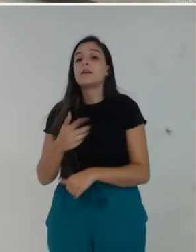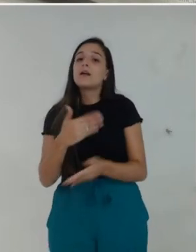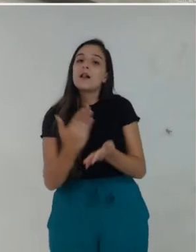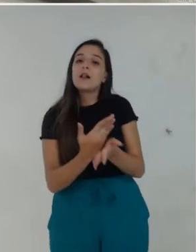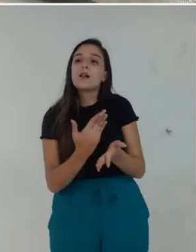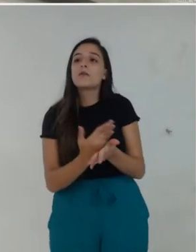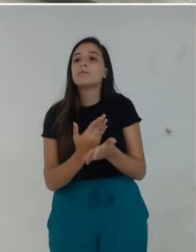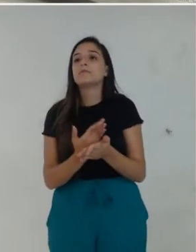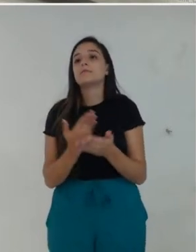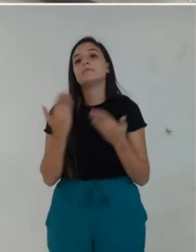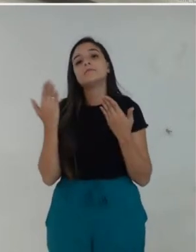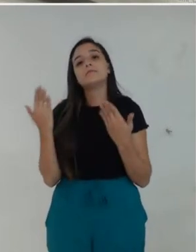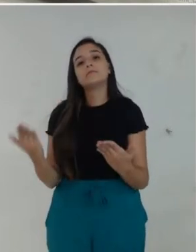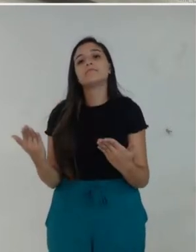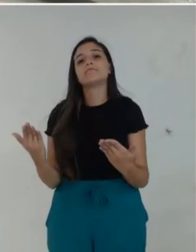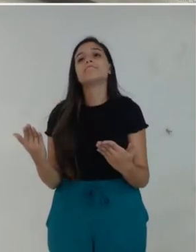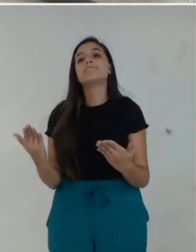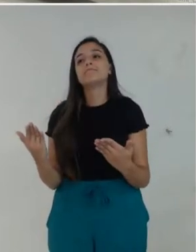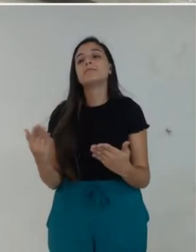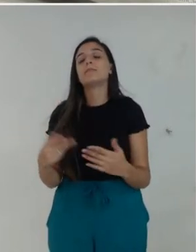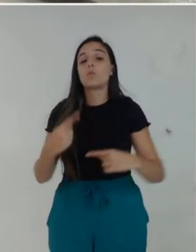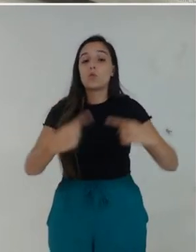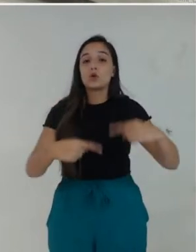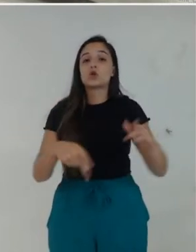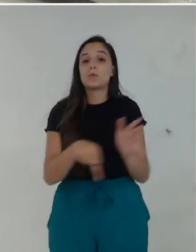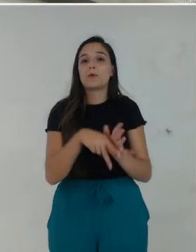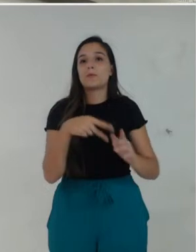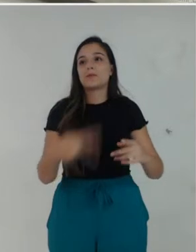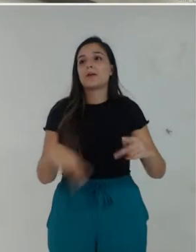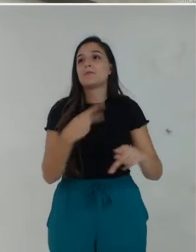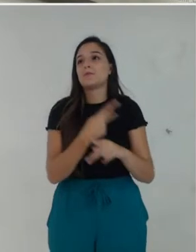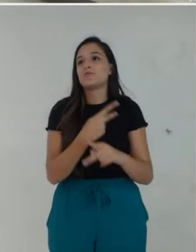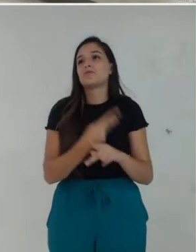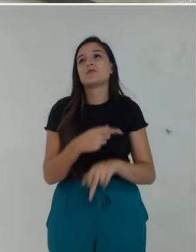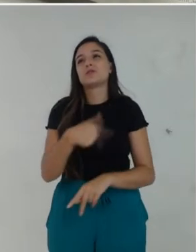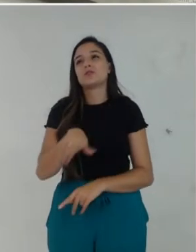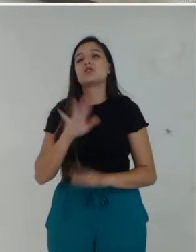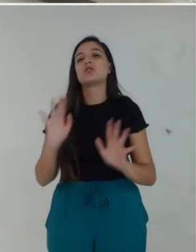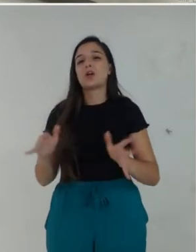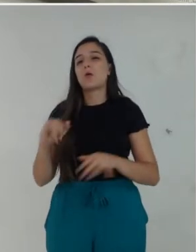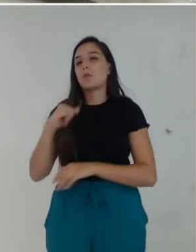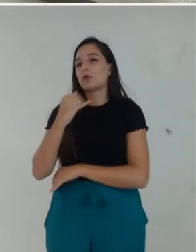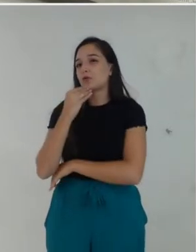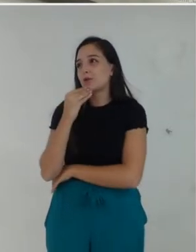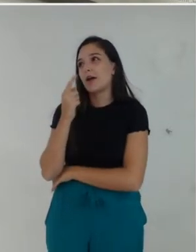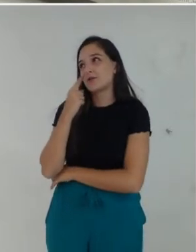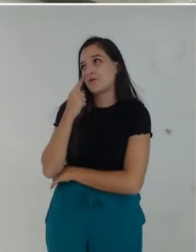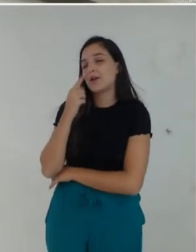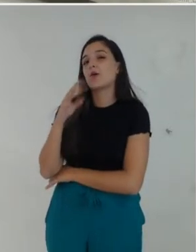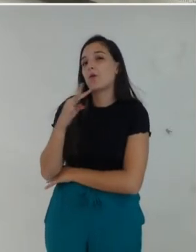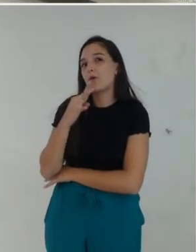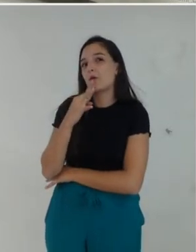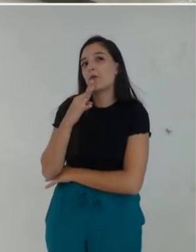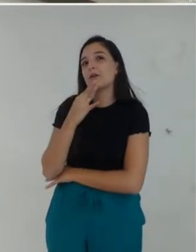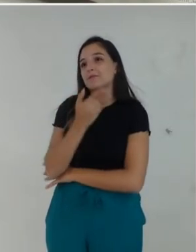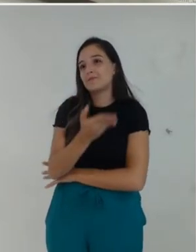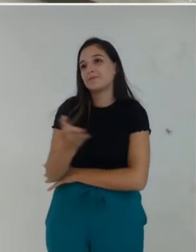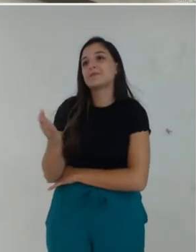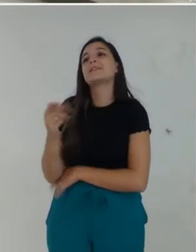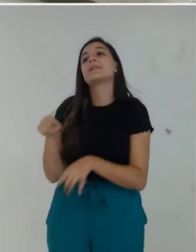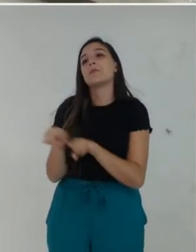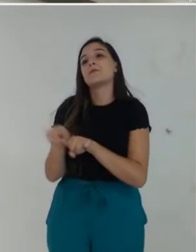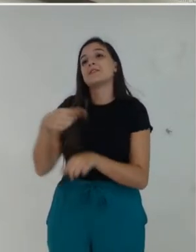graças também a uma política da Abreget que vocês já tiveram a oportunidade aqui de verificar e de vivenciar, estão tendo,